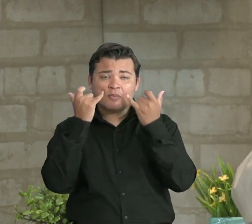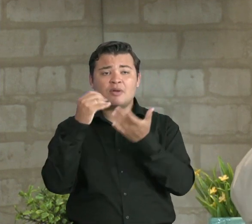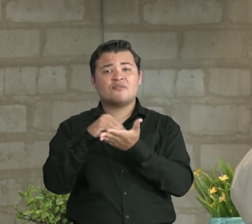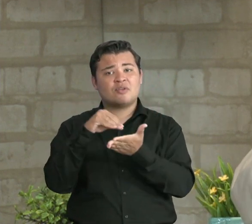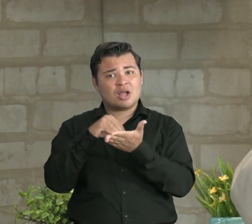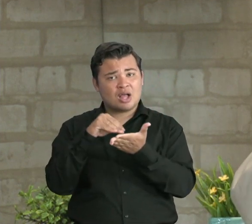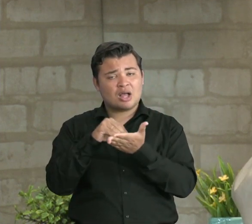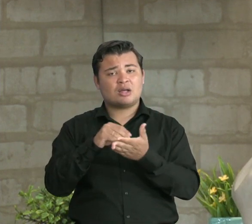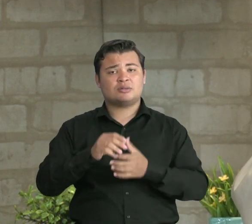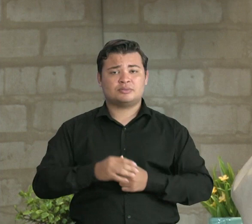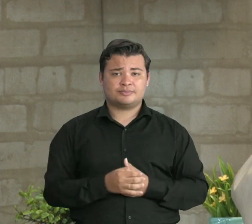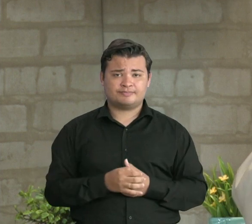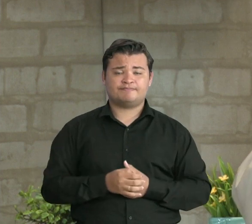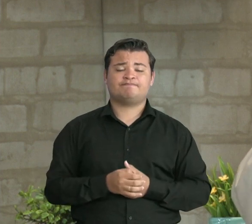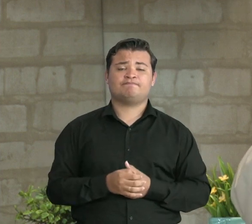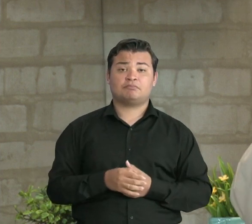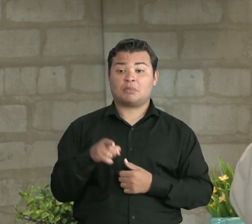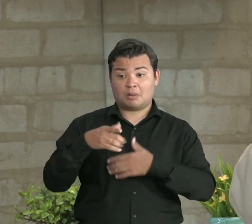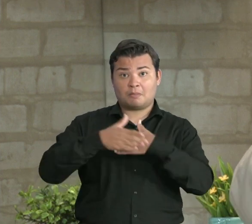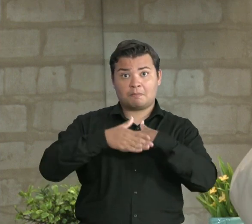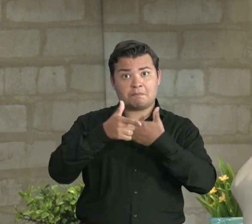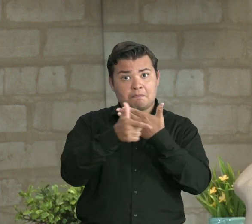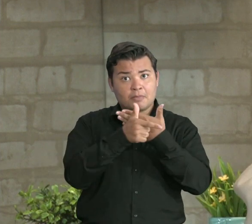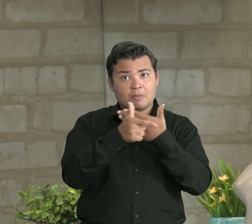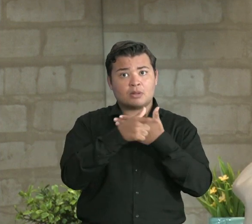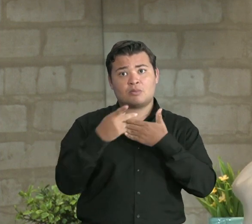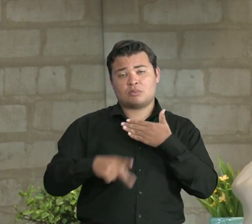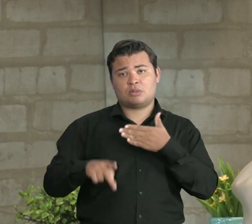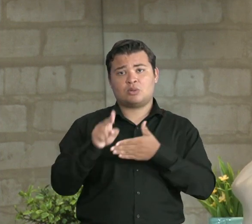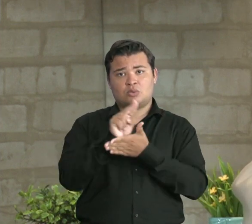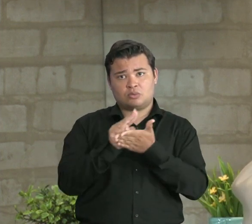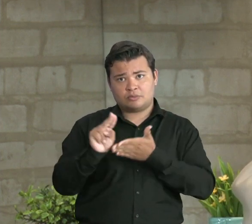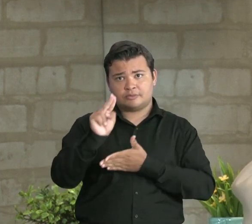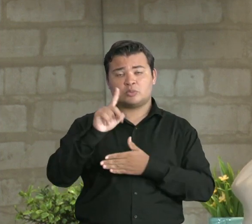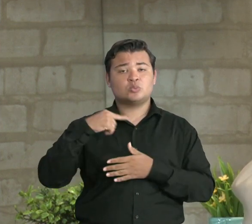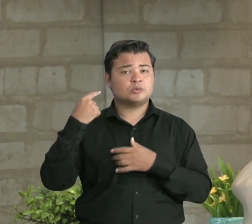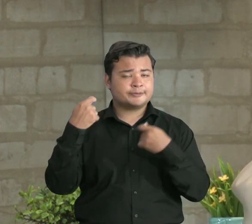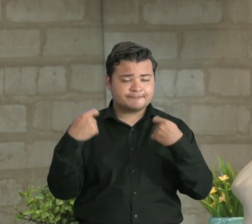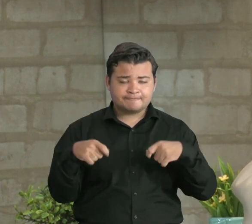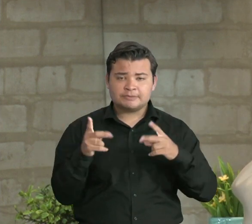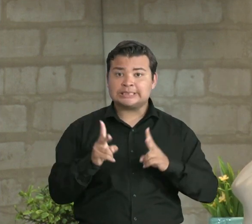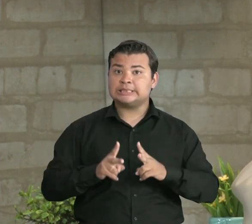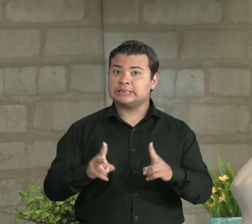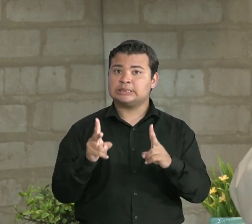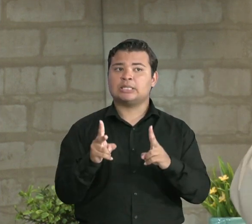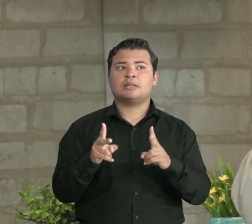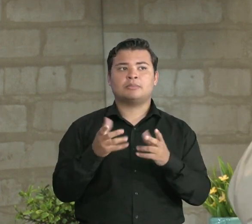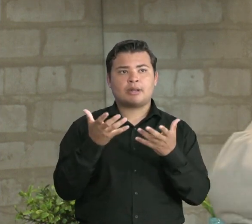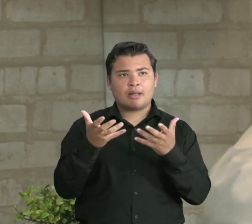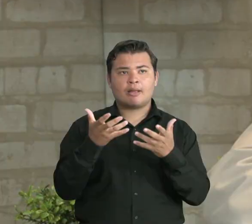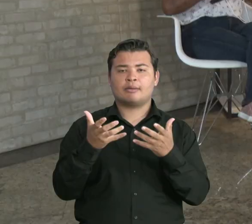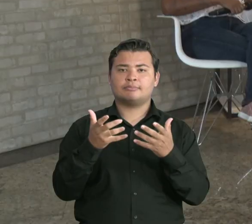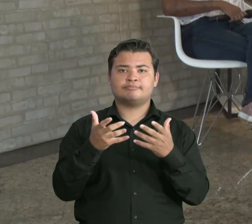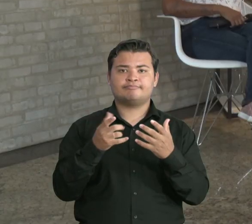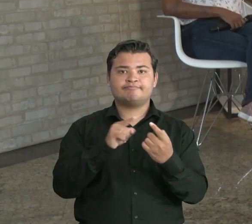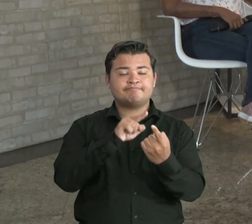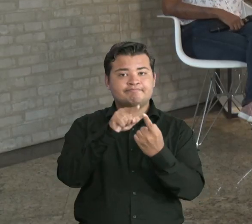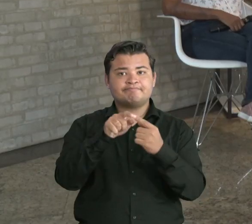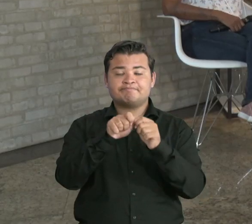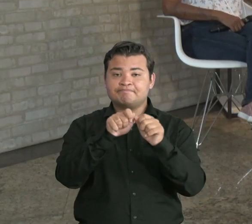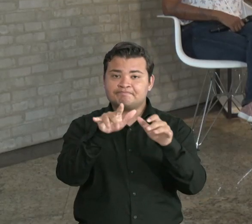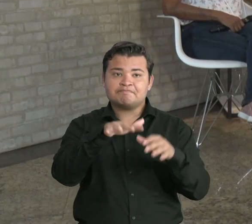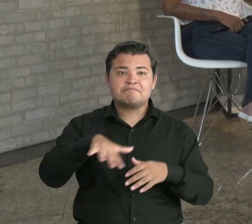E esse sempre foi o papel da universidade e a gente precisa sempre buscar ter um alcance maior. O nosso tempo